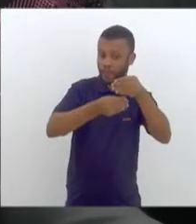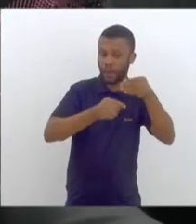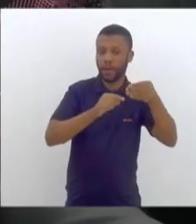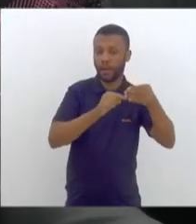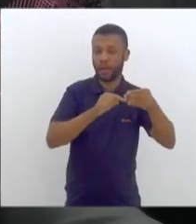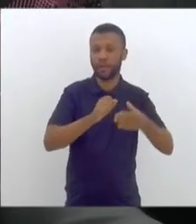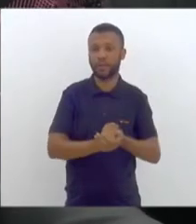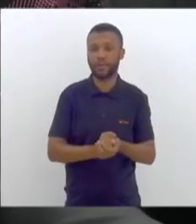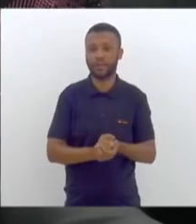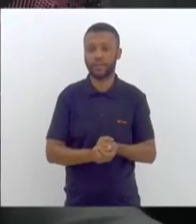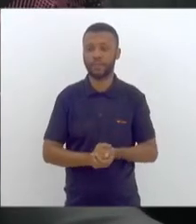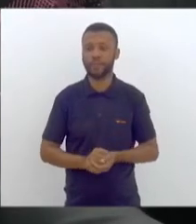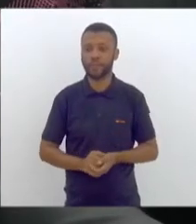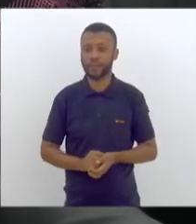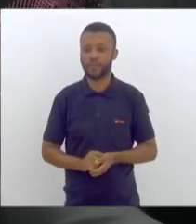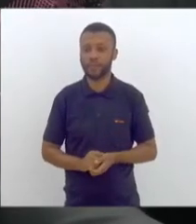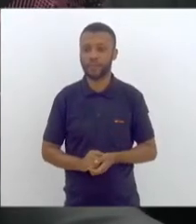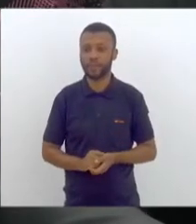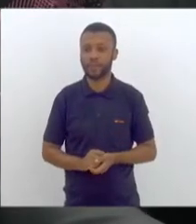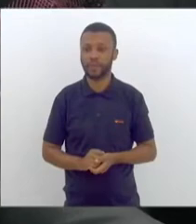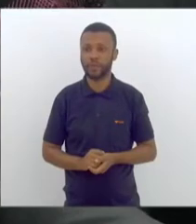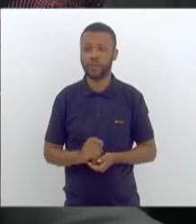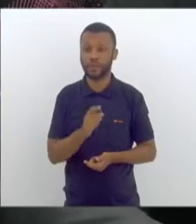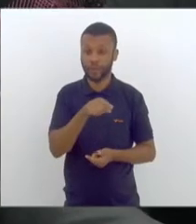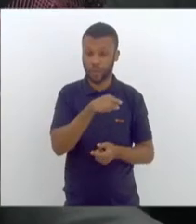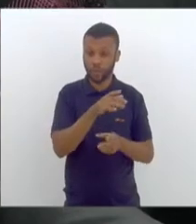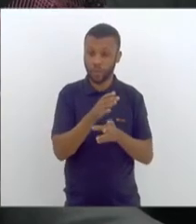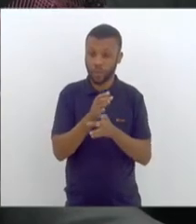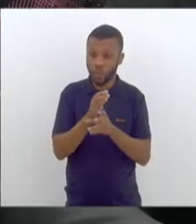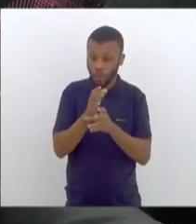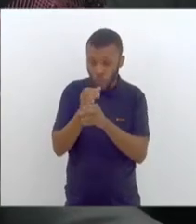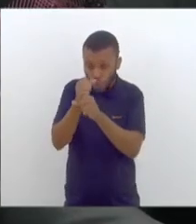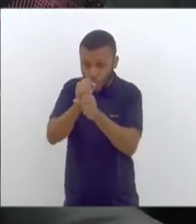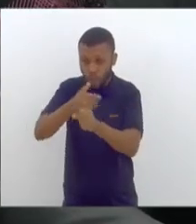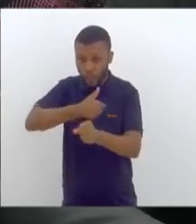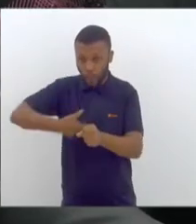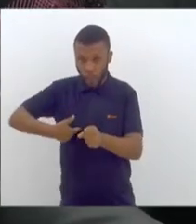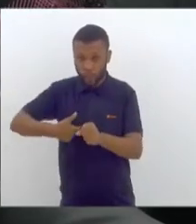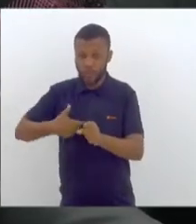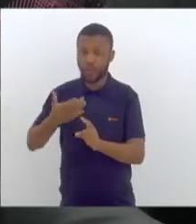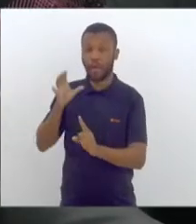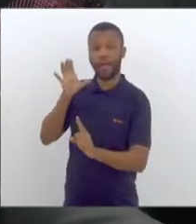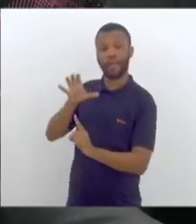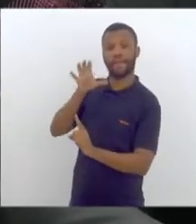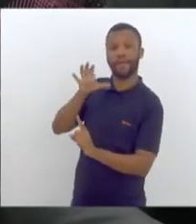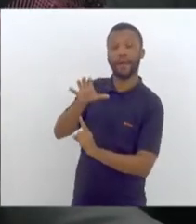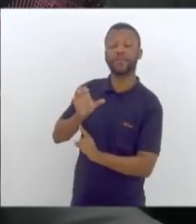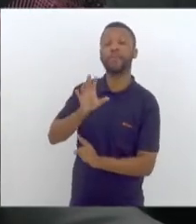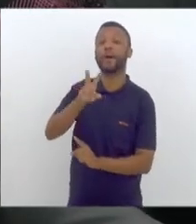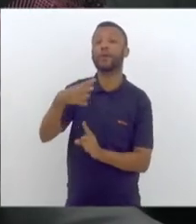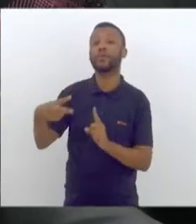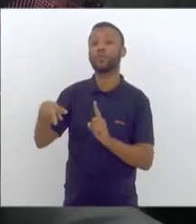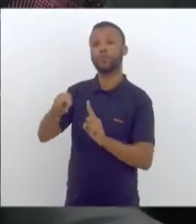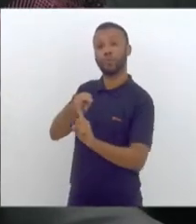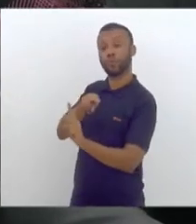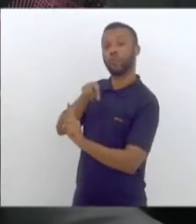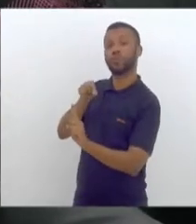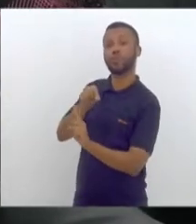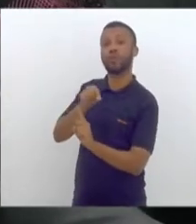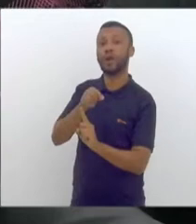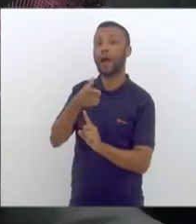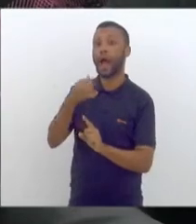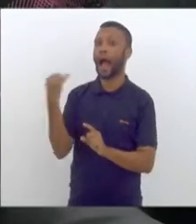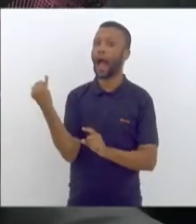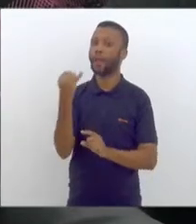o 94 que obviamente reflete nas contas públicas Mas por outro lado também a elevação dos joias